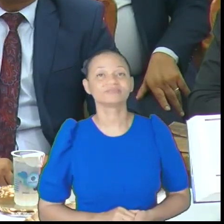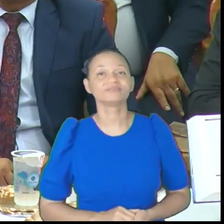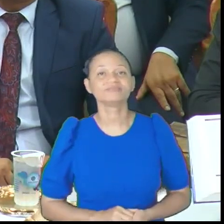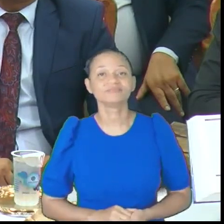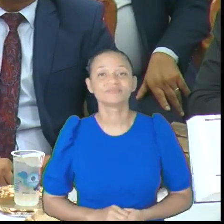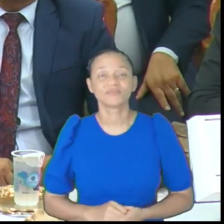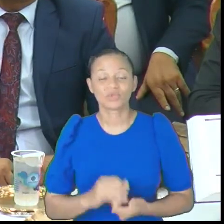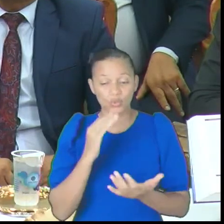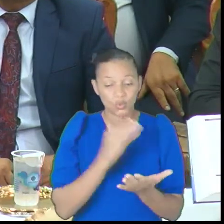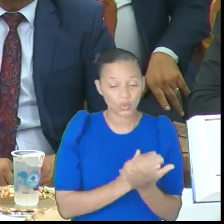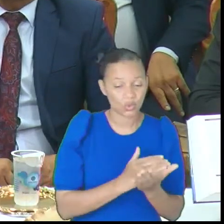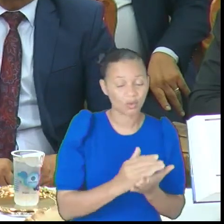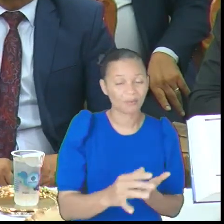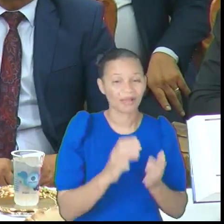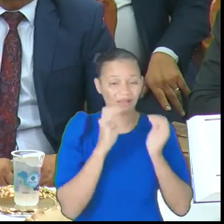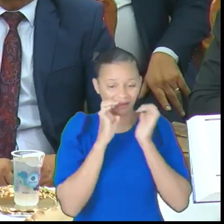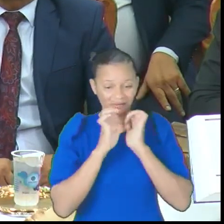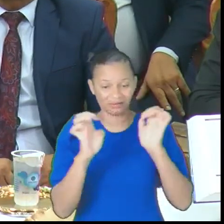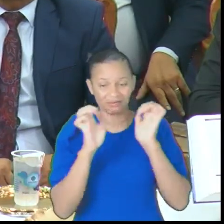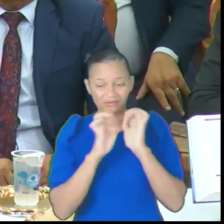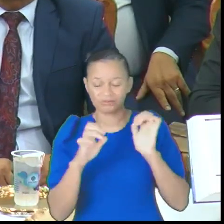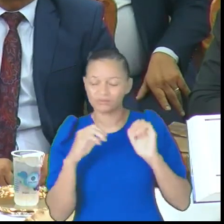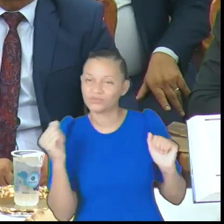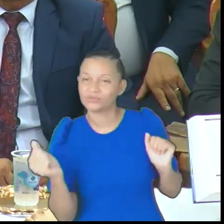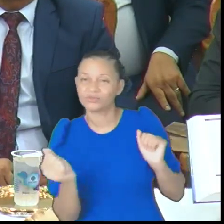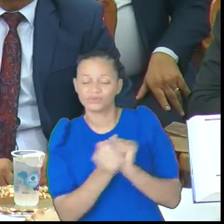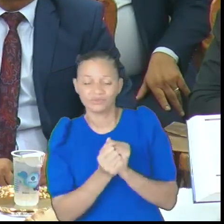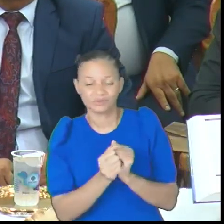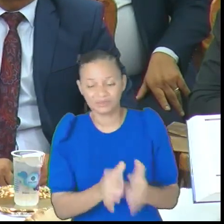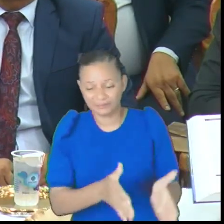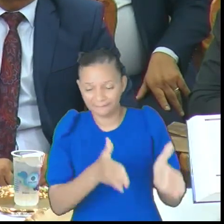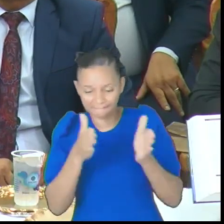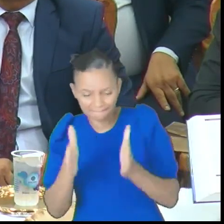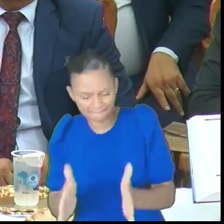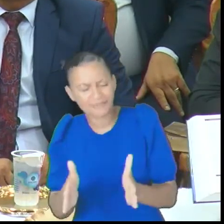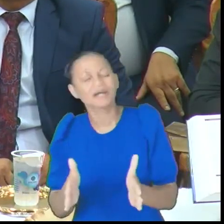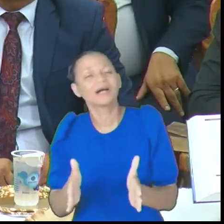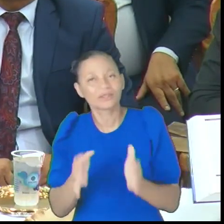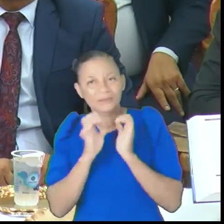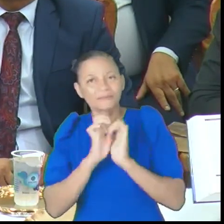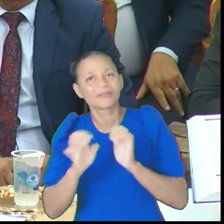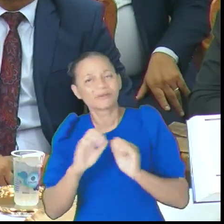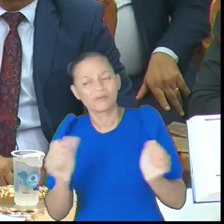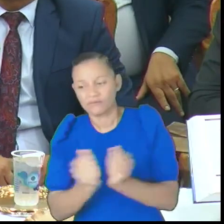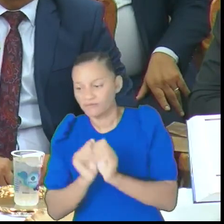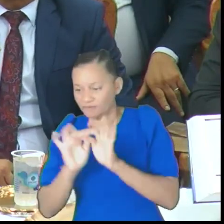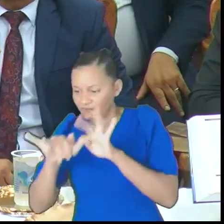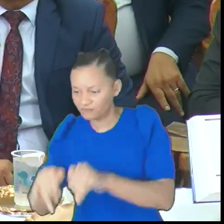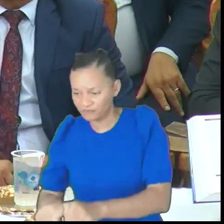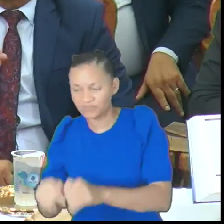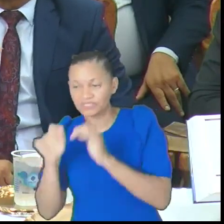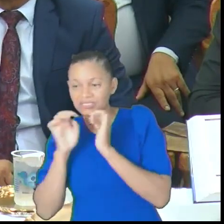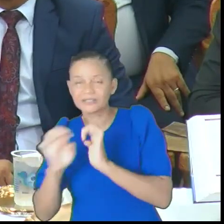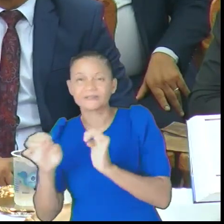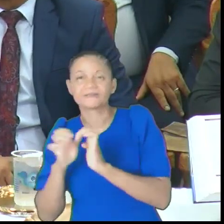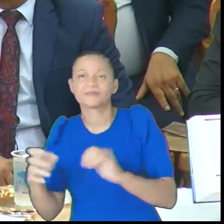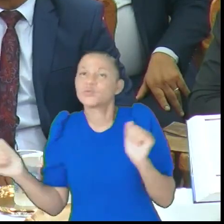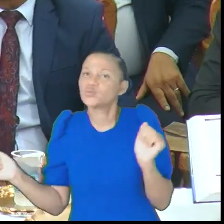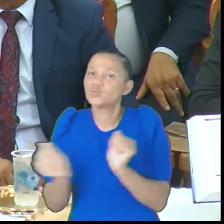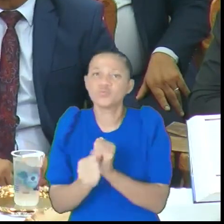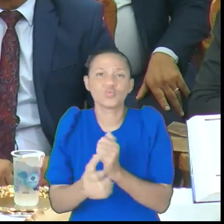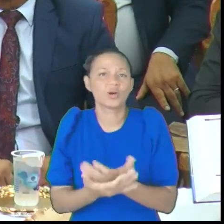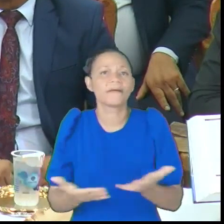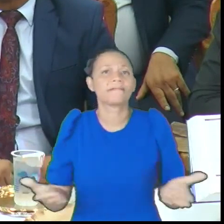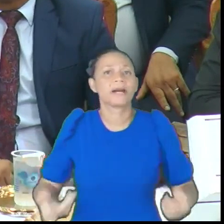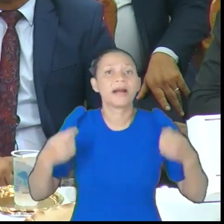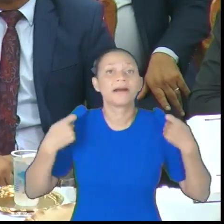No início do Evangelho Ele está conosco, no meio do Evangelho Ele está conosco, no final do Evangelho Ele também está